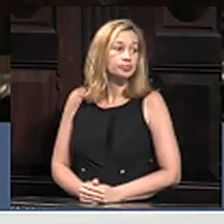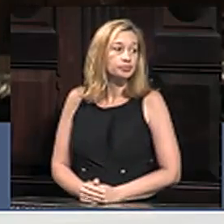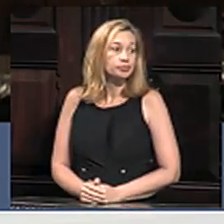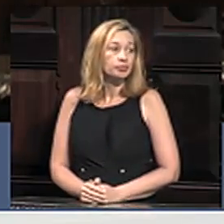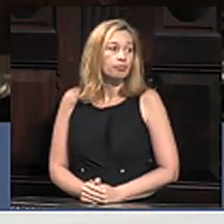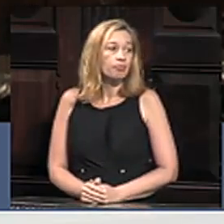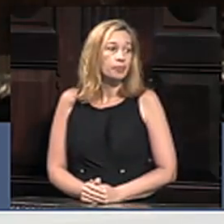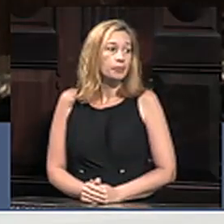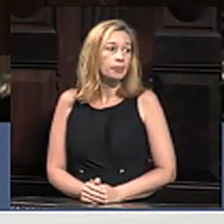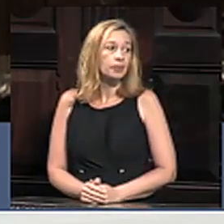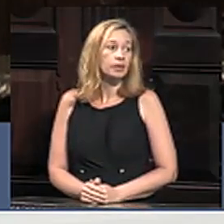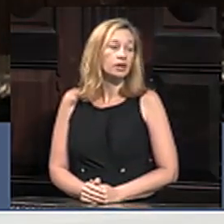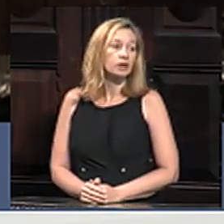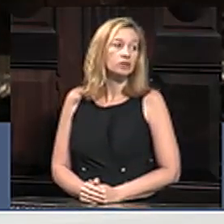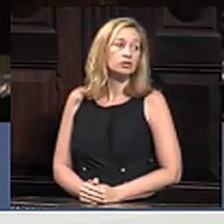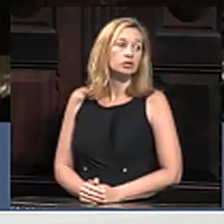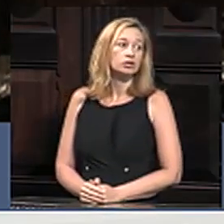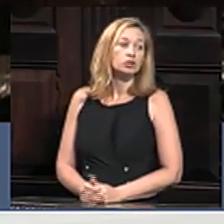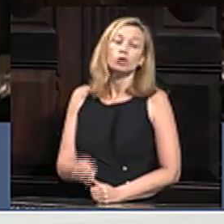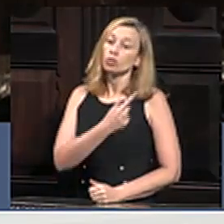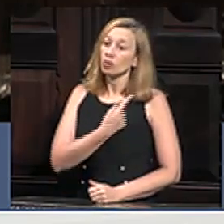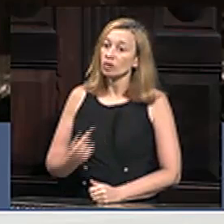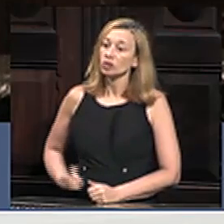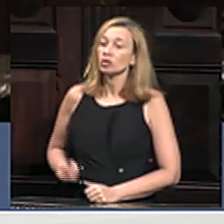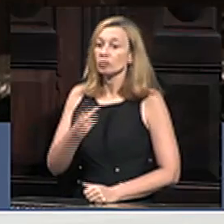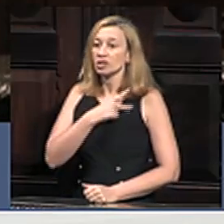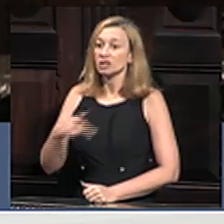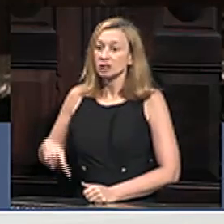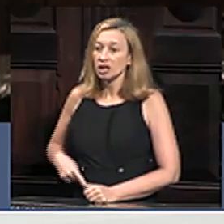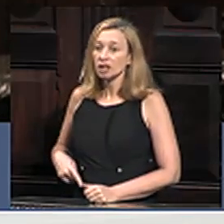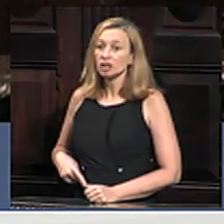Os governantes foram eleitos para governar.